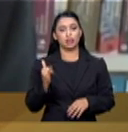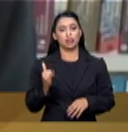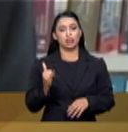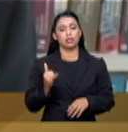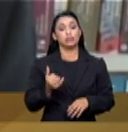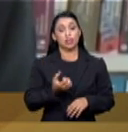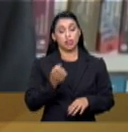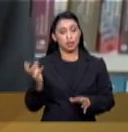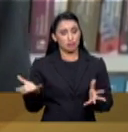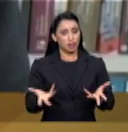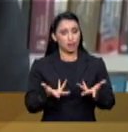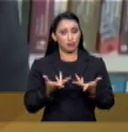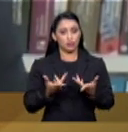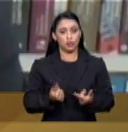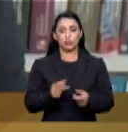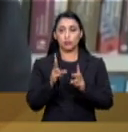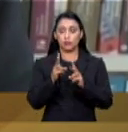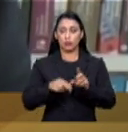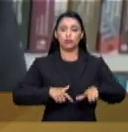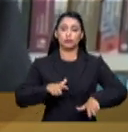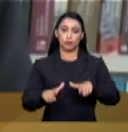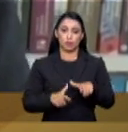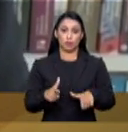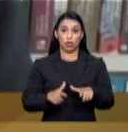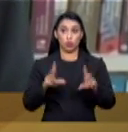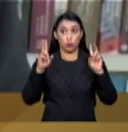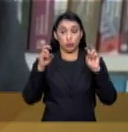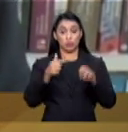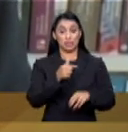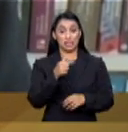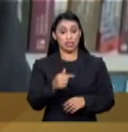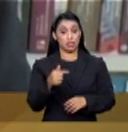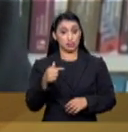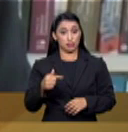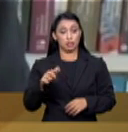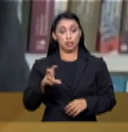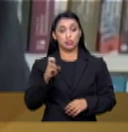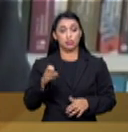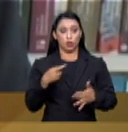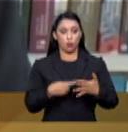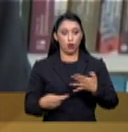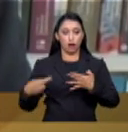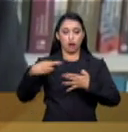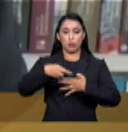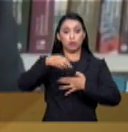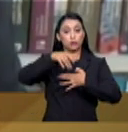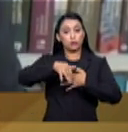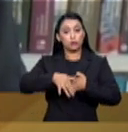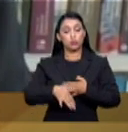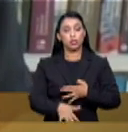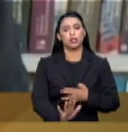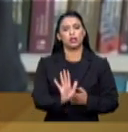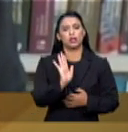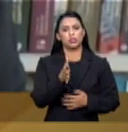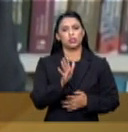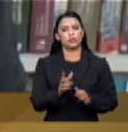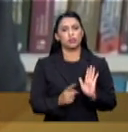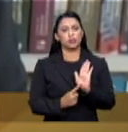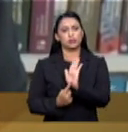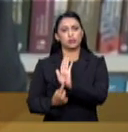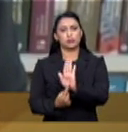carreira. O tema 775, de repercussão geral, como já foi muito bem